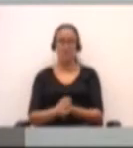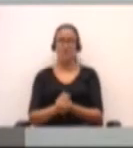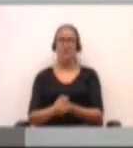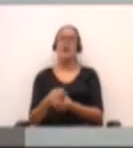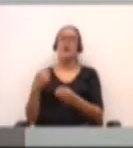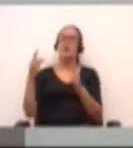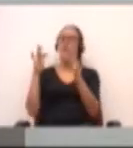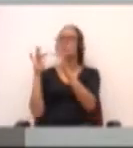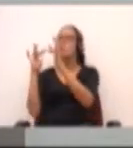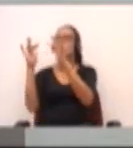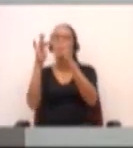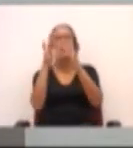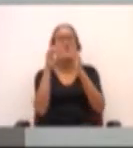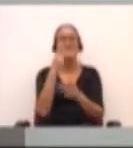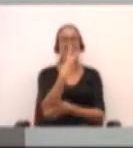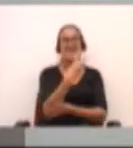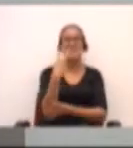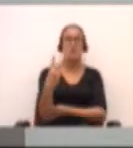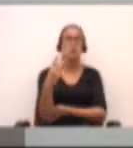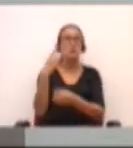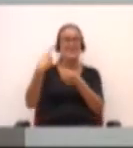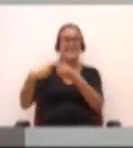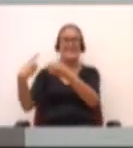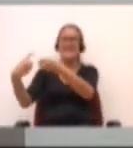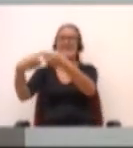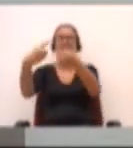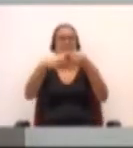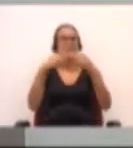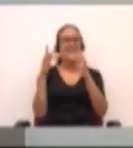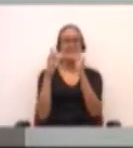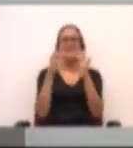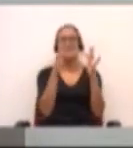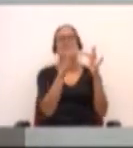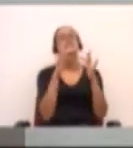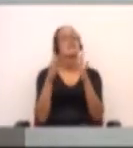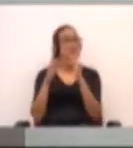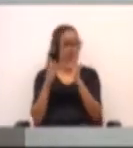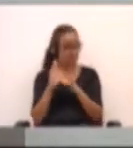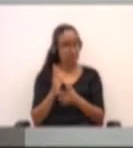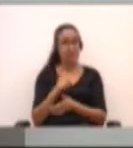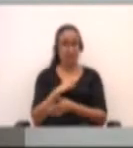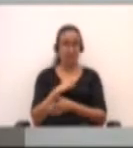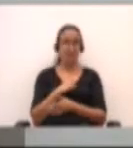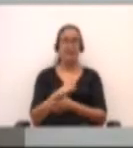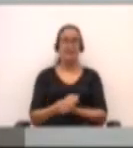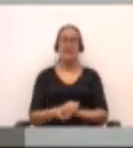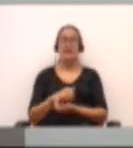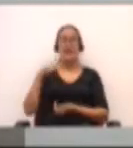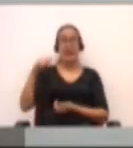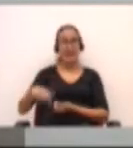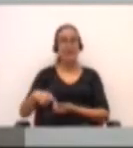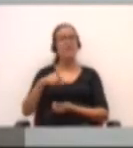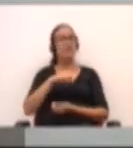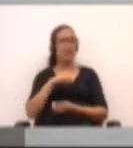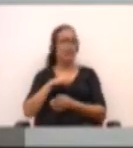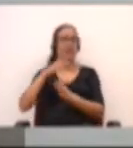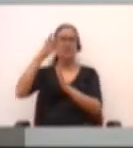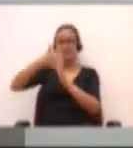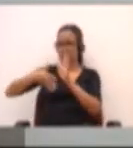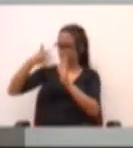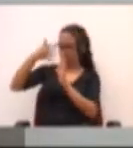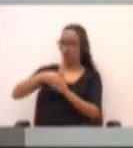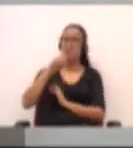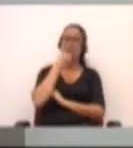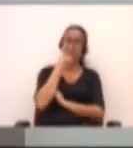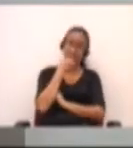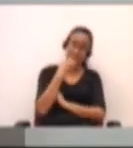cidades. Então, por isso que para mim, que vai ter a benfeitoria do trajeto do trem, e não, mas estão nos apoiando. Para ter